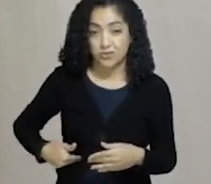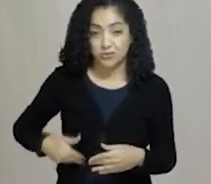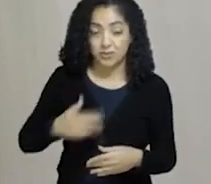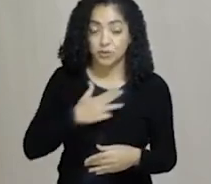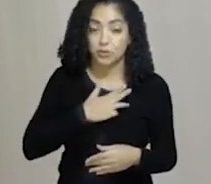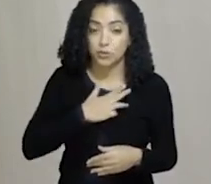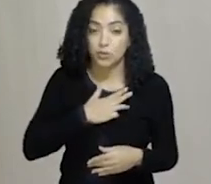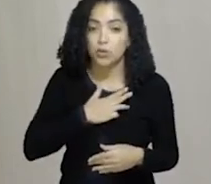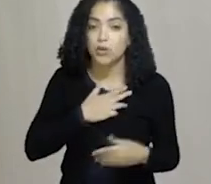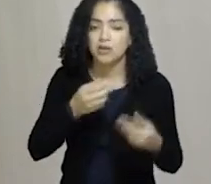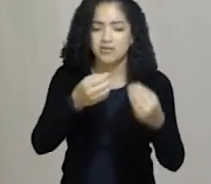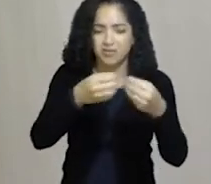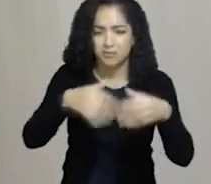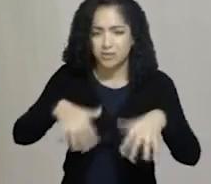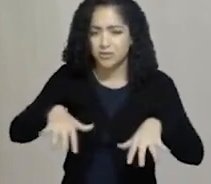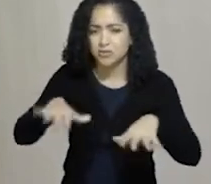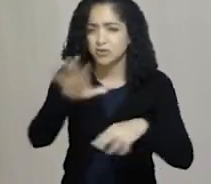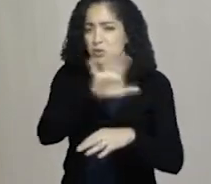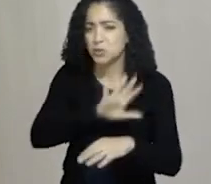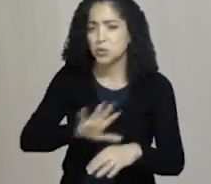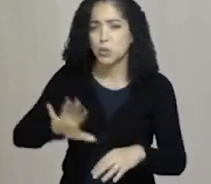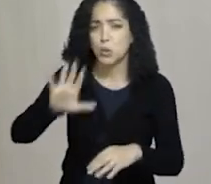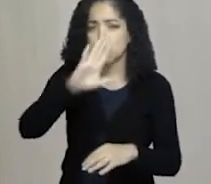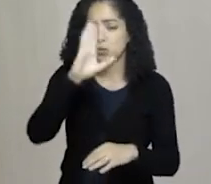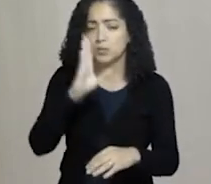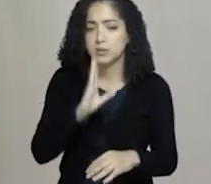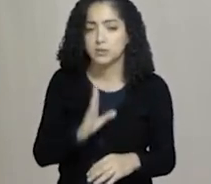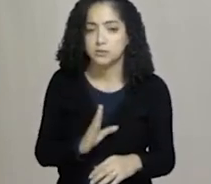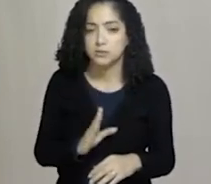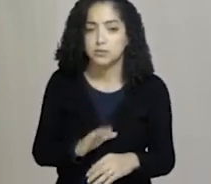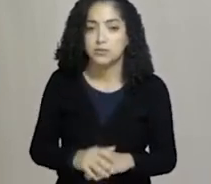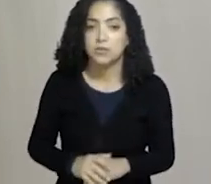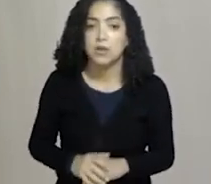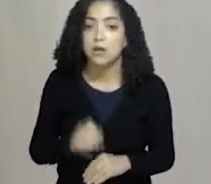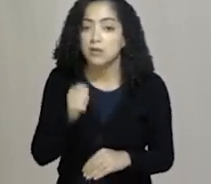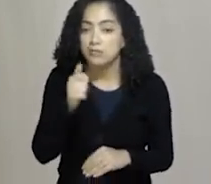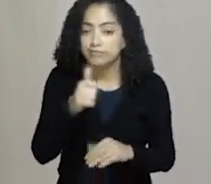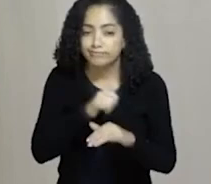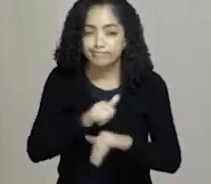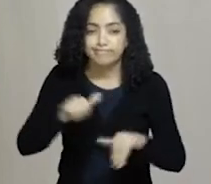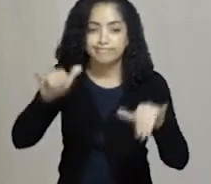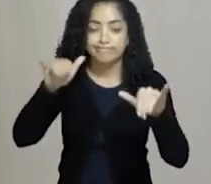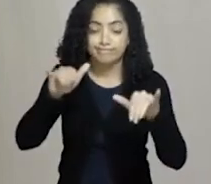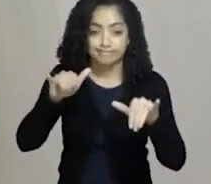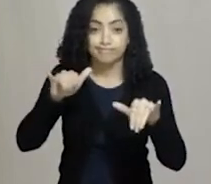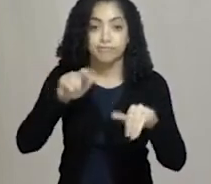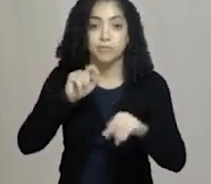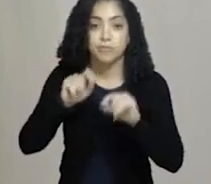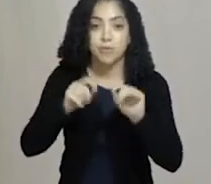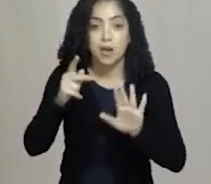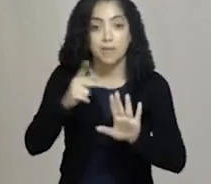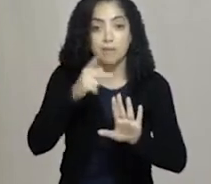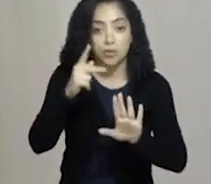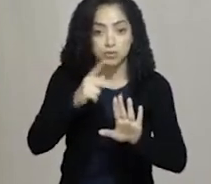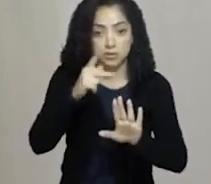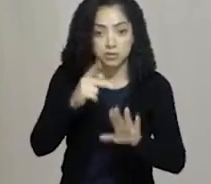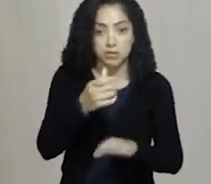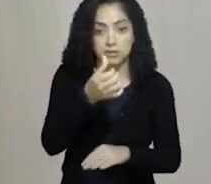vem todo o Brasil recentemente anunciado por intermédio da portaria